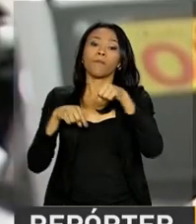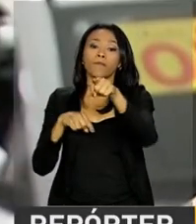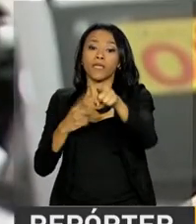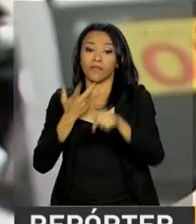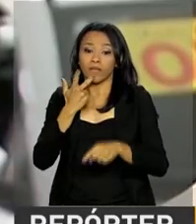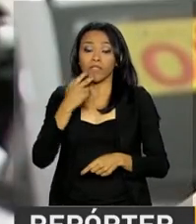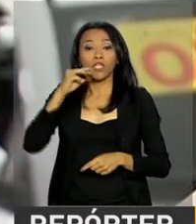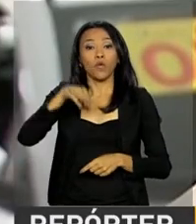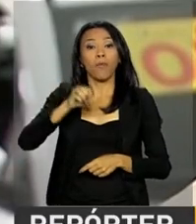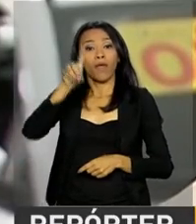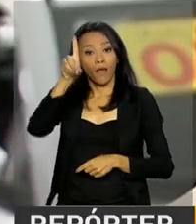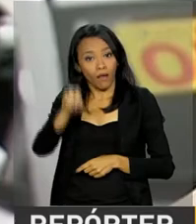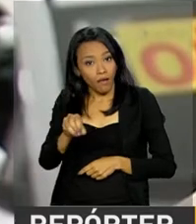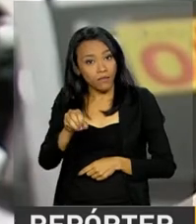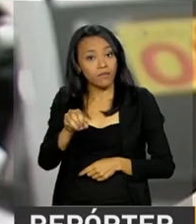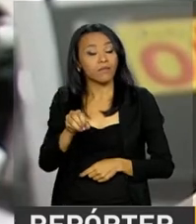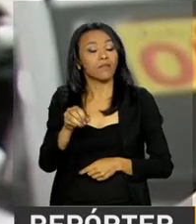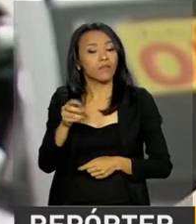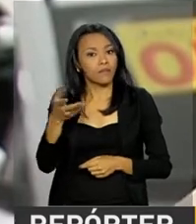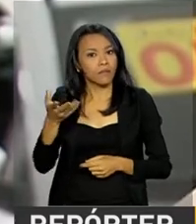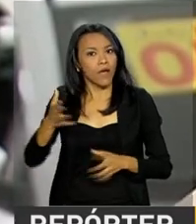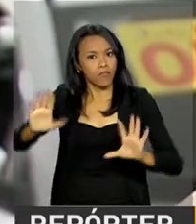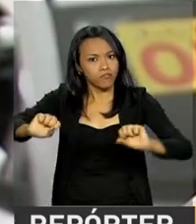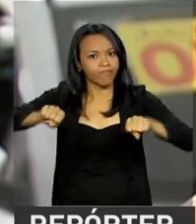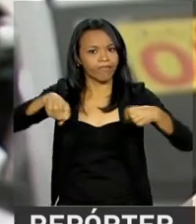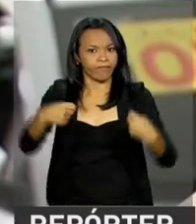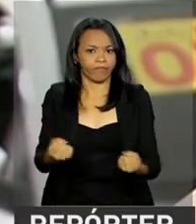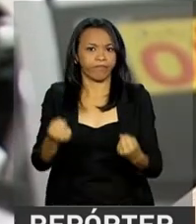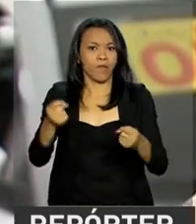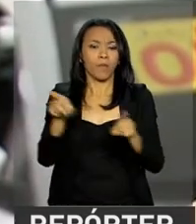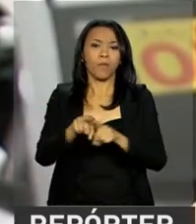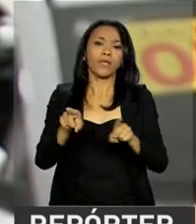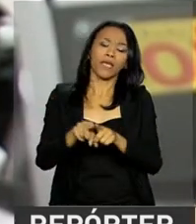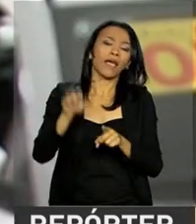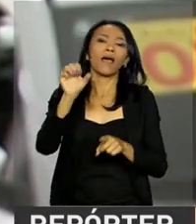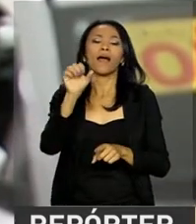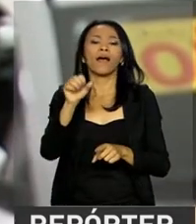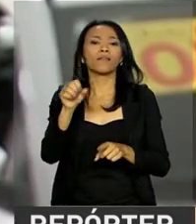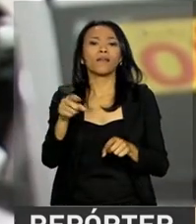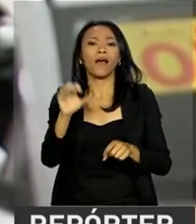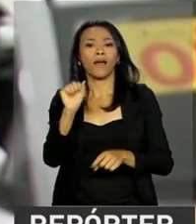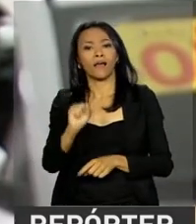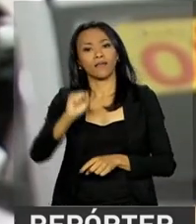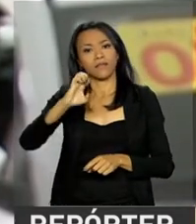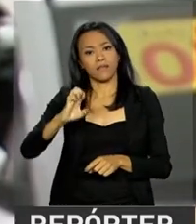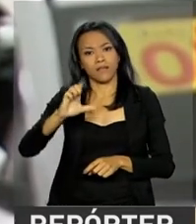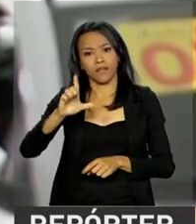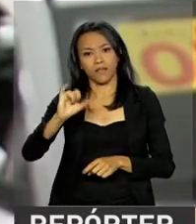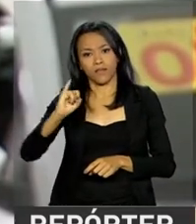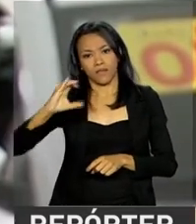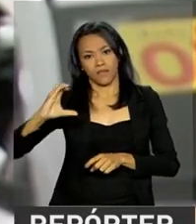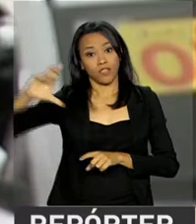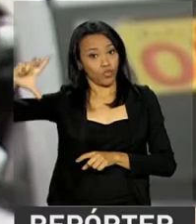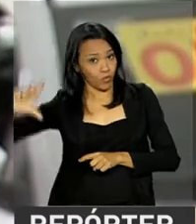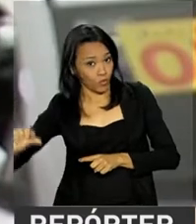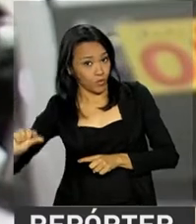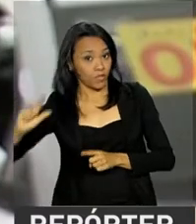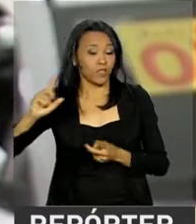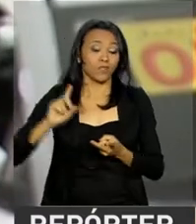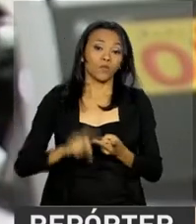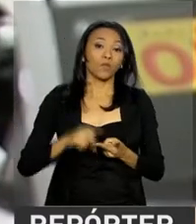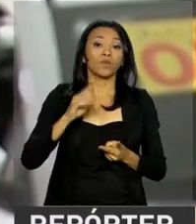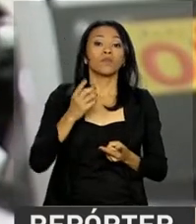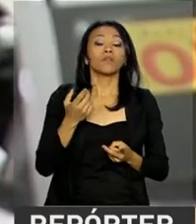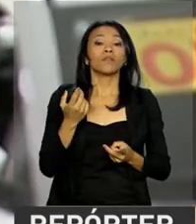no decorrer do ano, né? Com exemplo da taxa Selic baixando cada mês. As financeiras também vêm baixando os juros